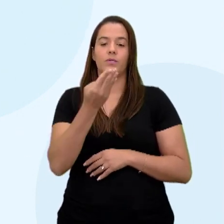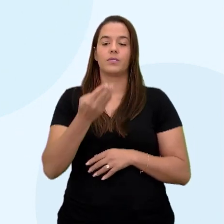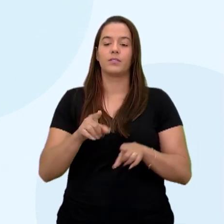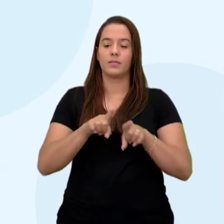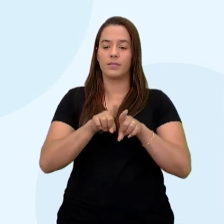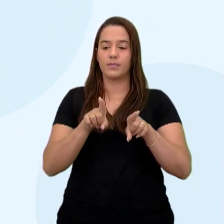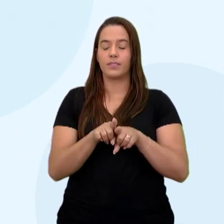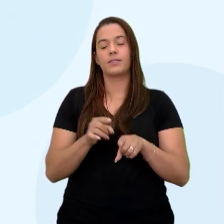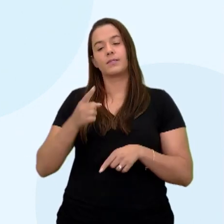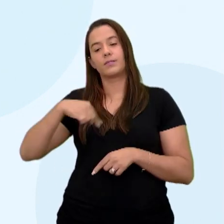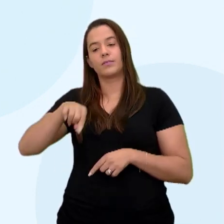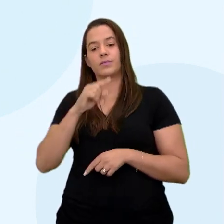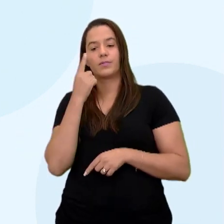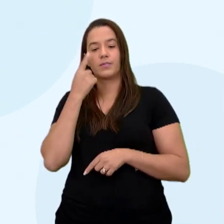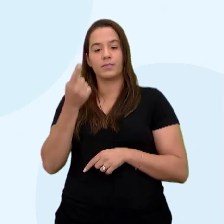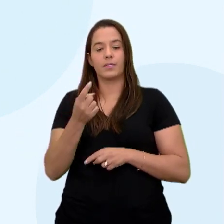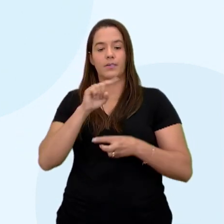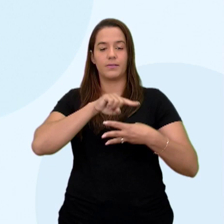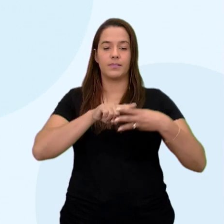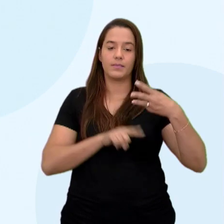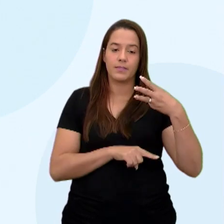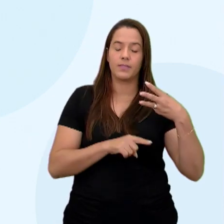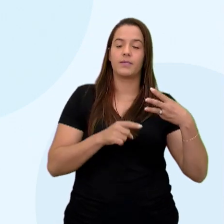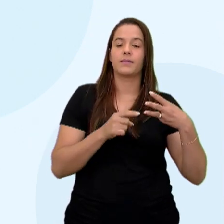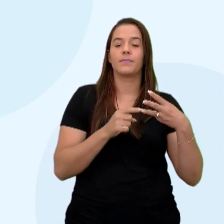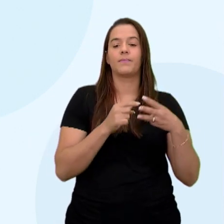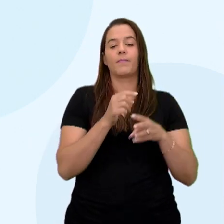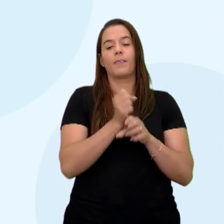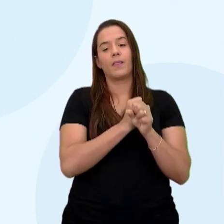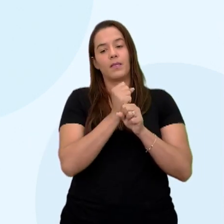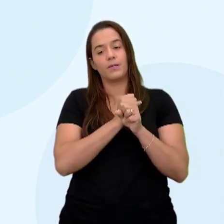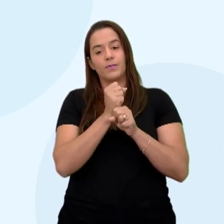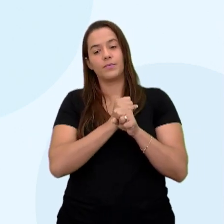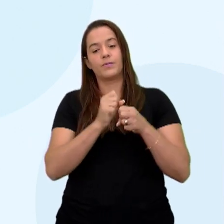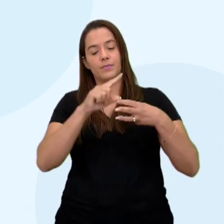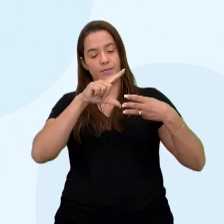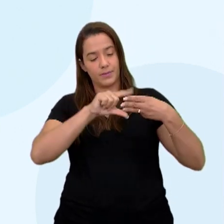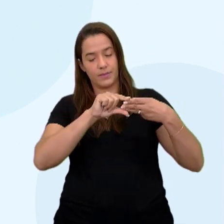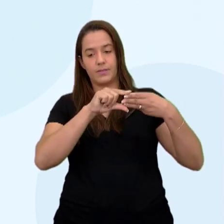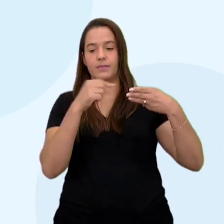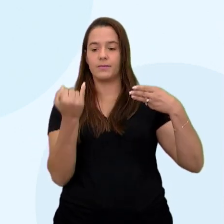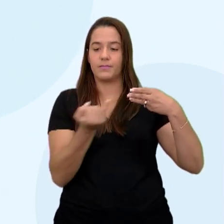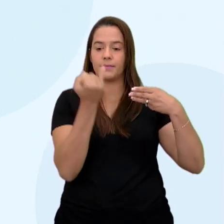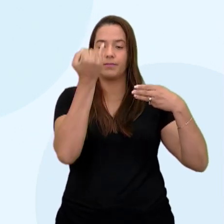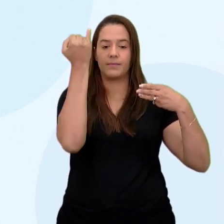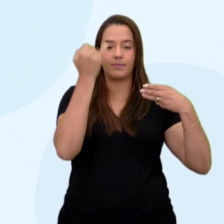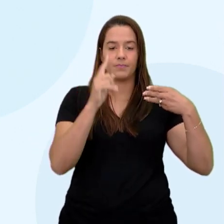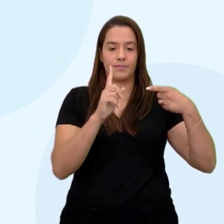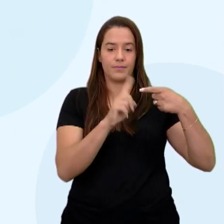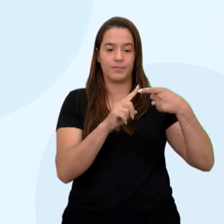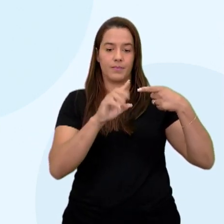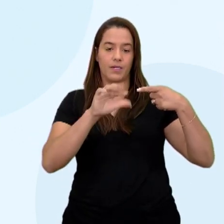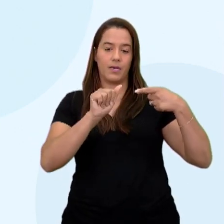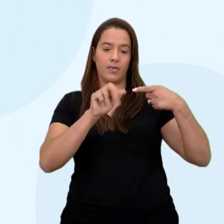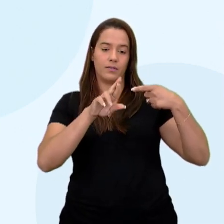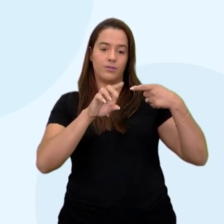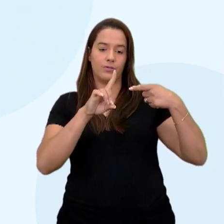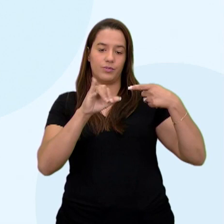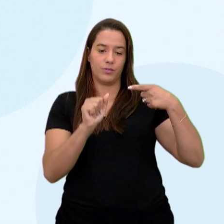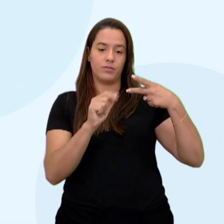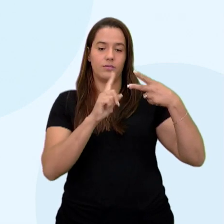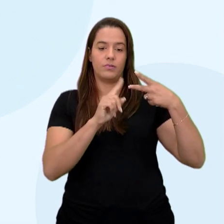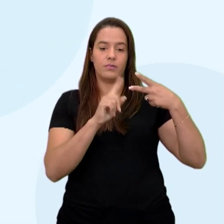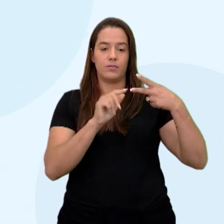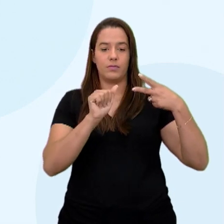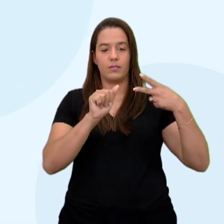a gente percebe que esses 3 éons, né, os 3 primeiros éons, né, o Adiano, o Arqueano, né, e o Proterozoico,